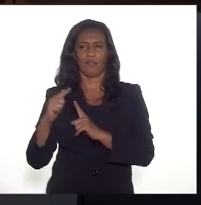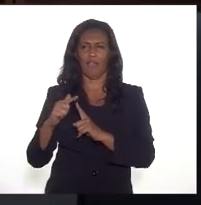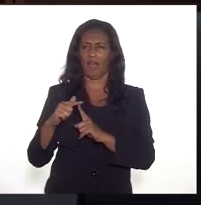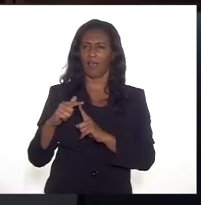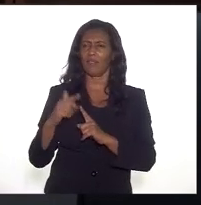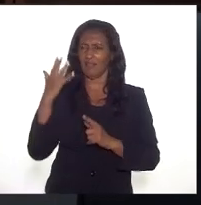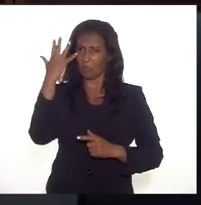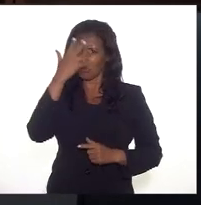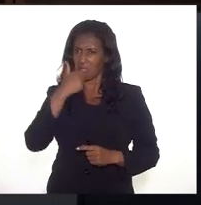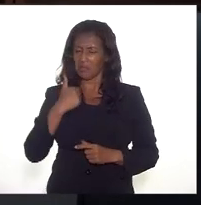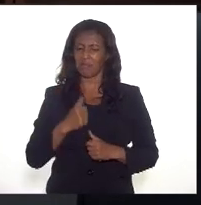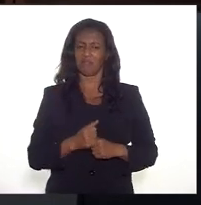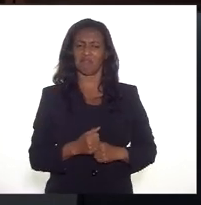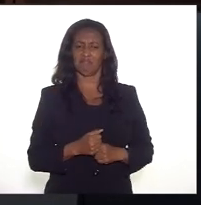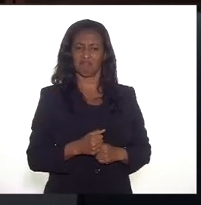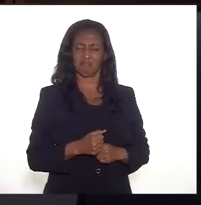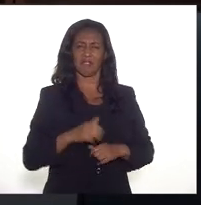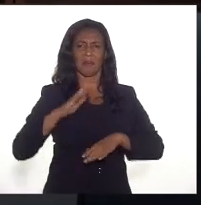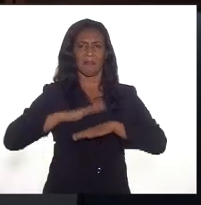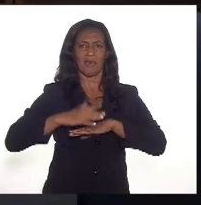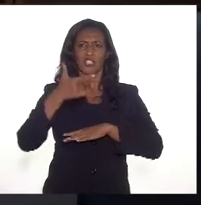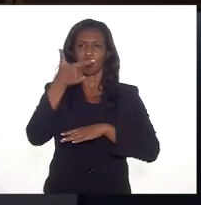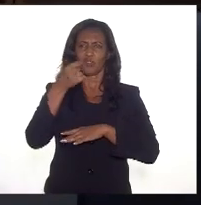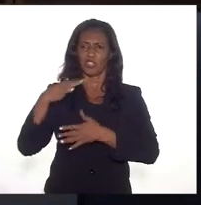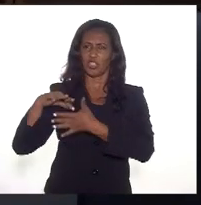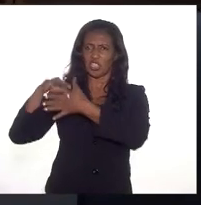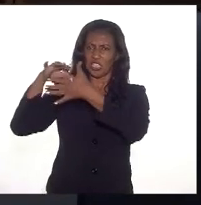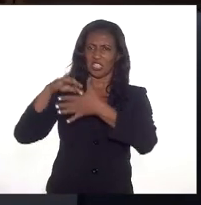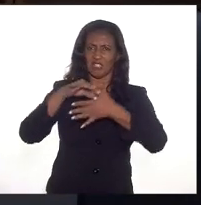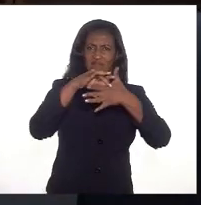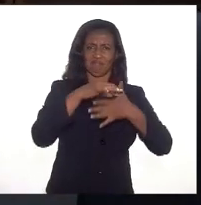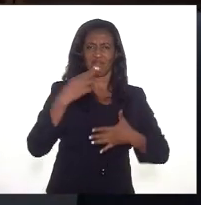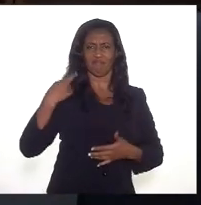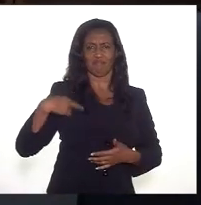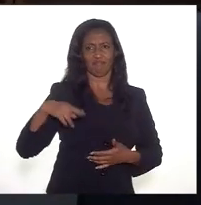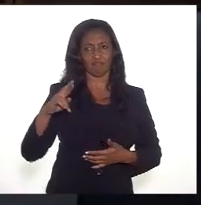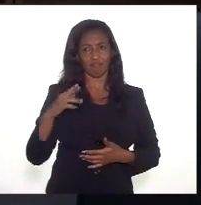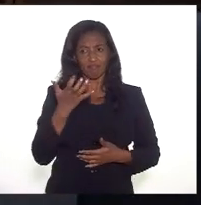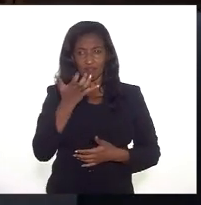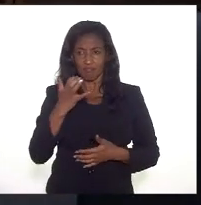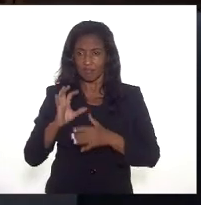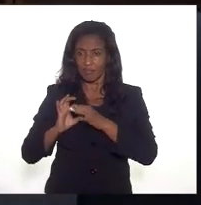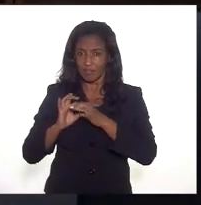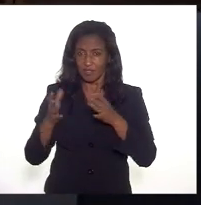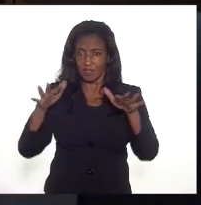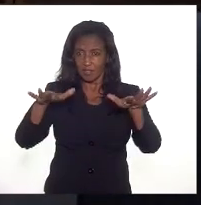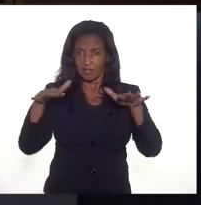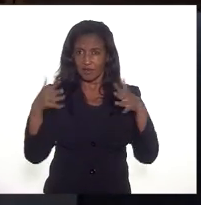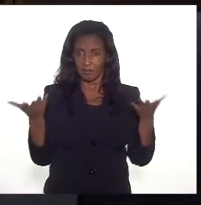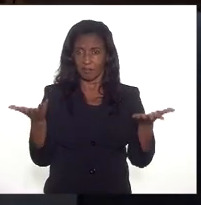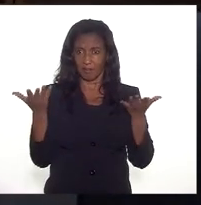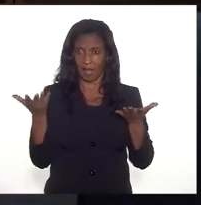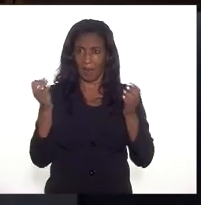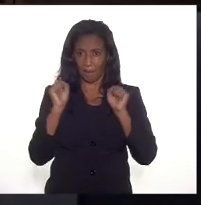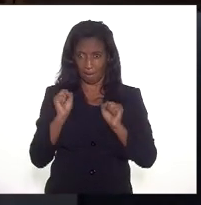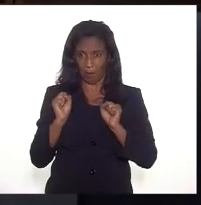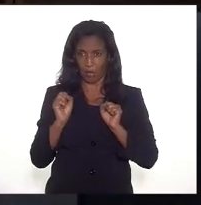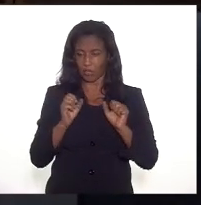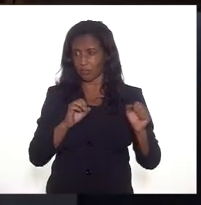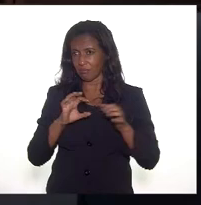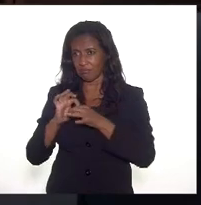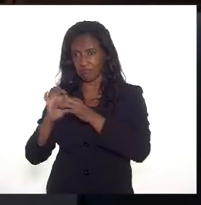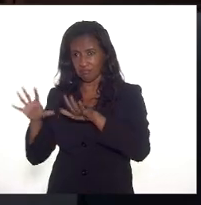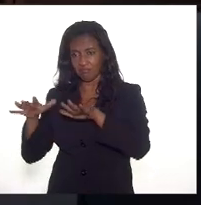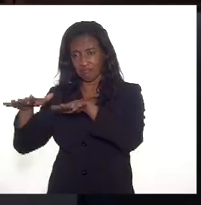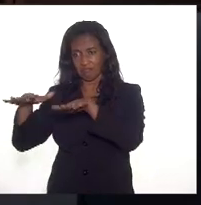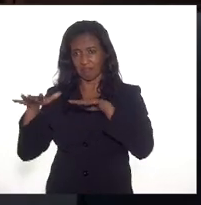bacana, tem mais de 20 representantes. Então, queria a autorização do plenário para que ele possa ceder, para